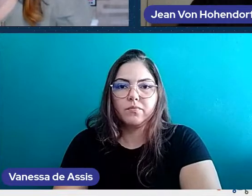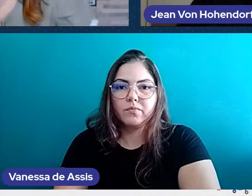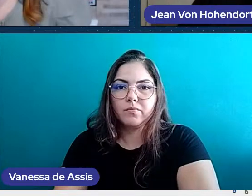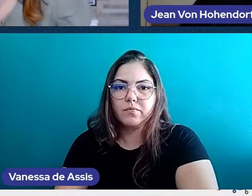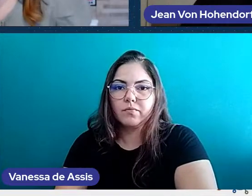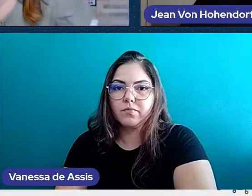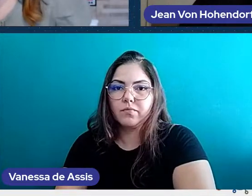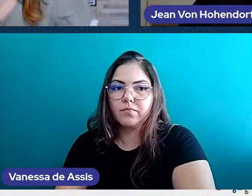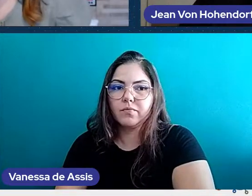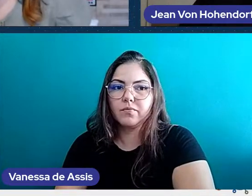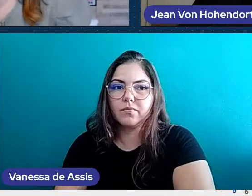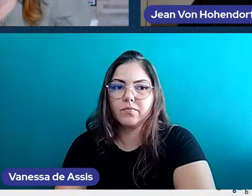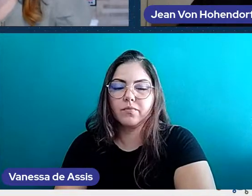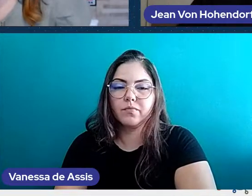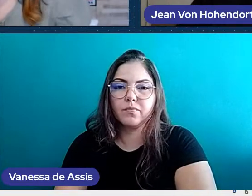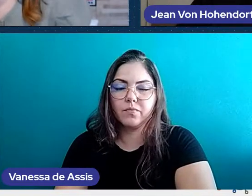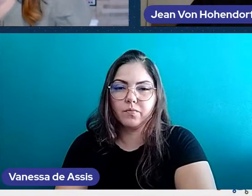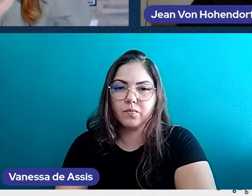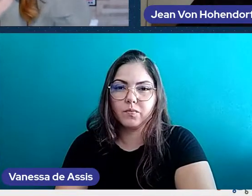E aí,